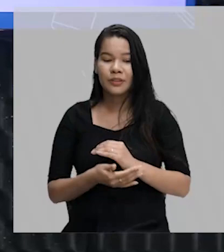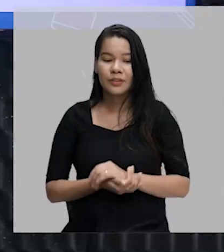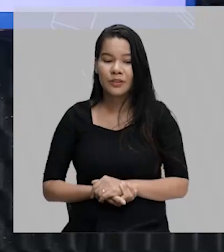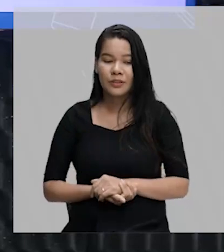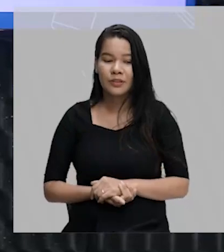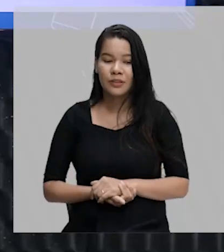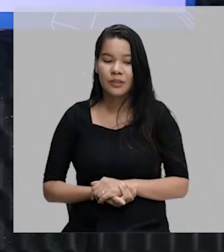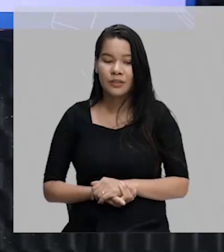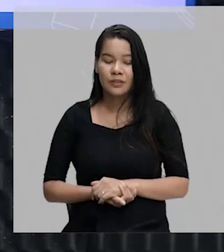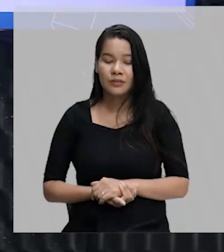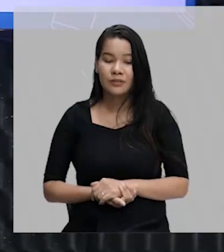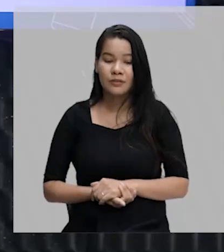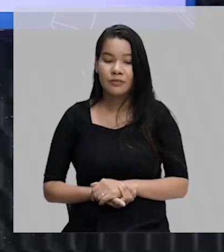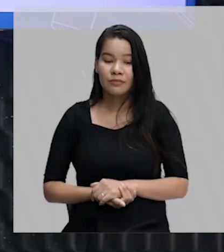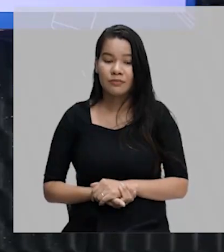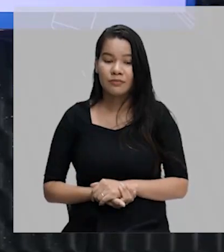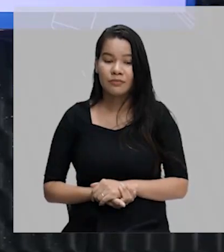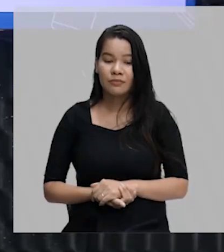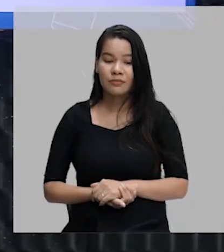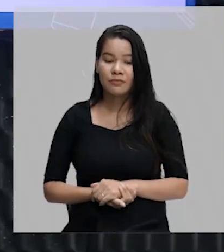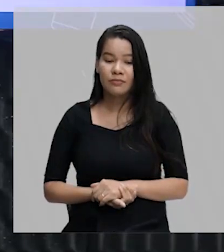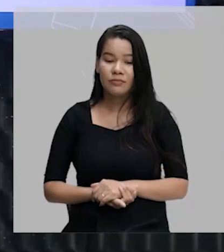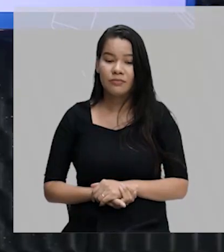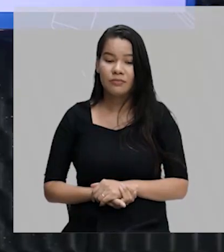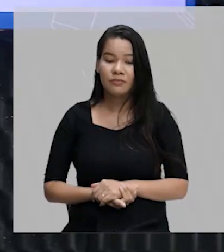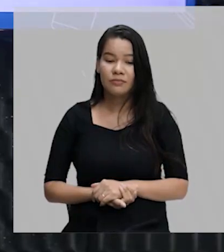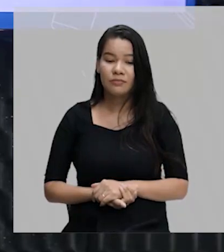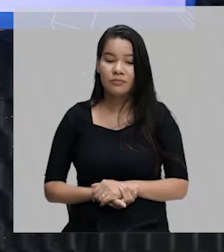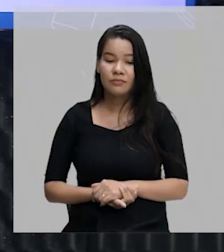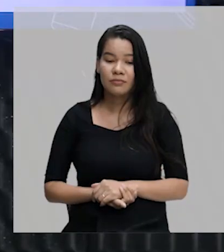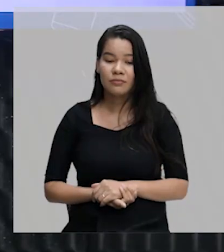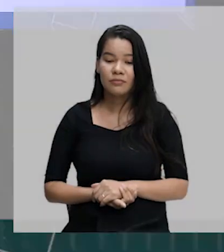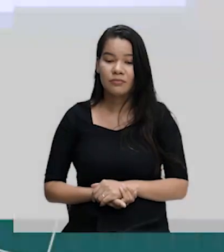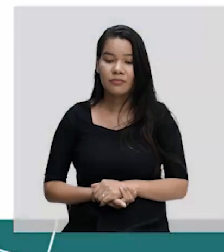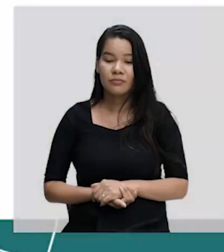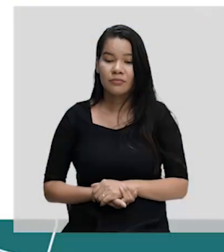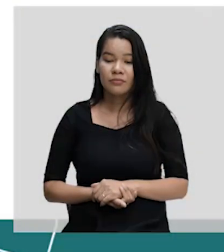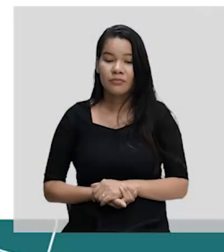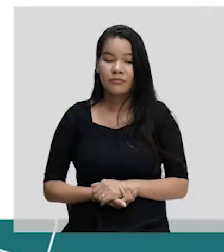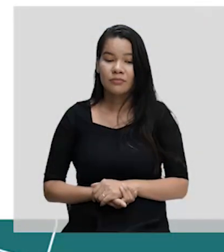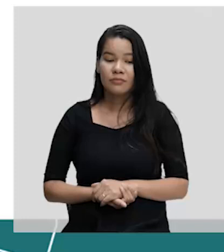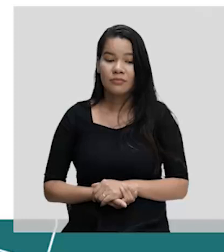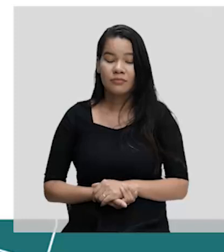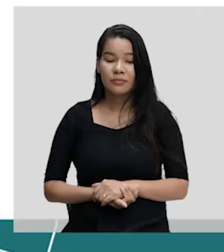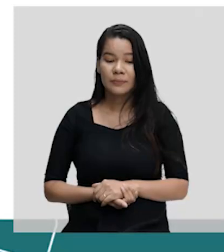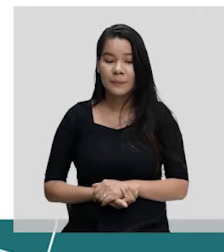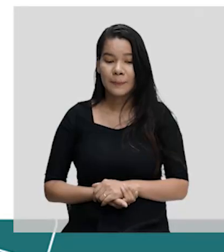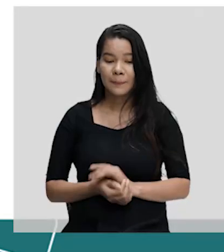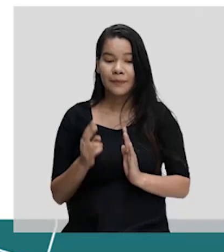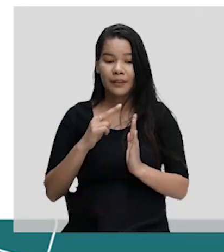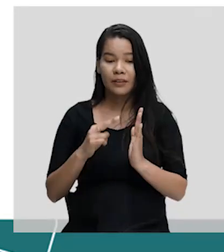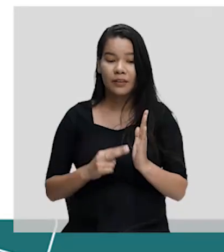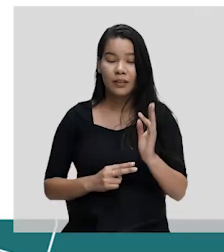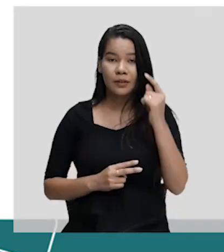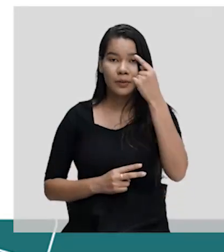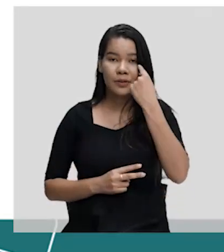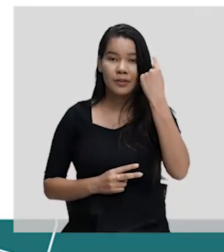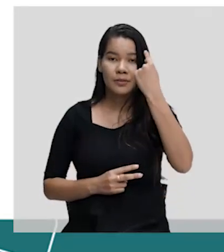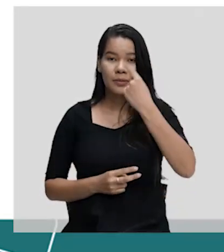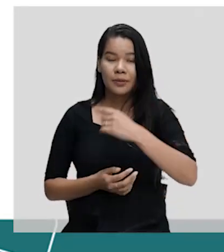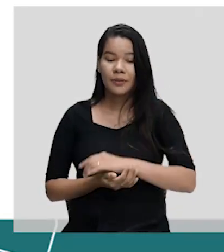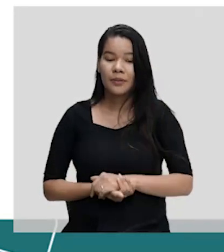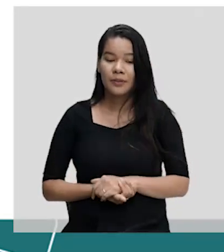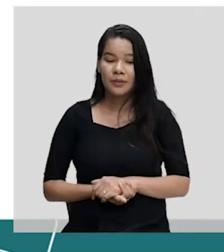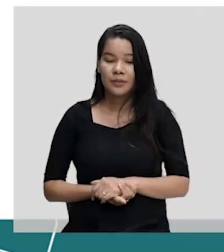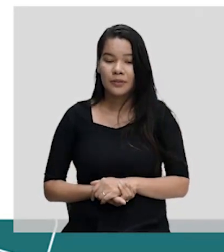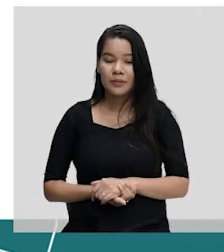Pero existem algumas dúvidas relacionadas com elas. ¿Hasta cuándo van a continuar creciendo a